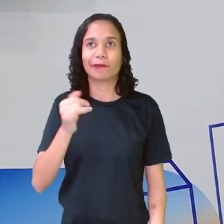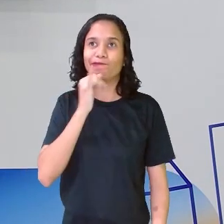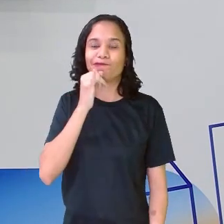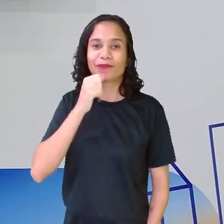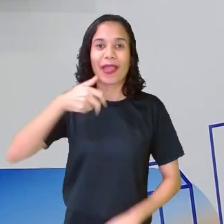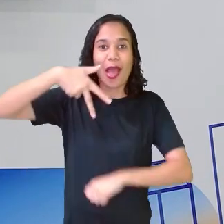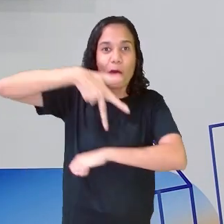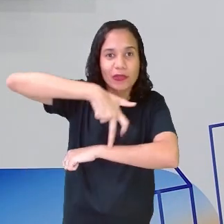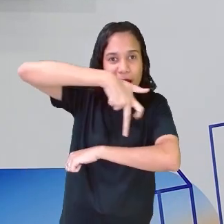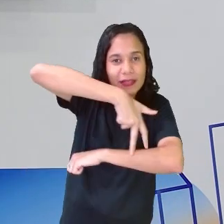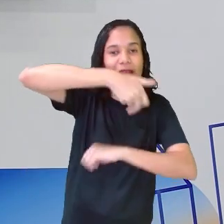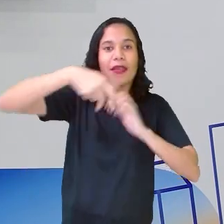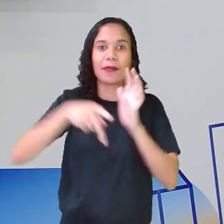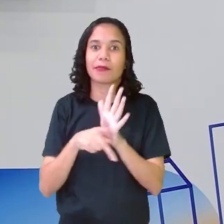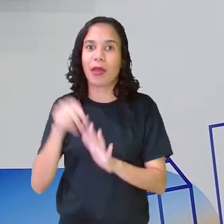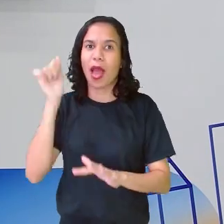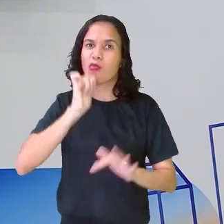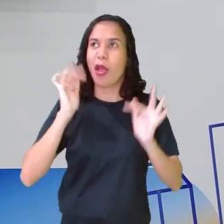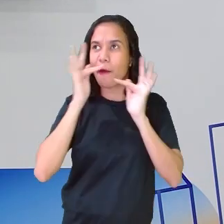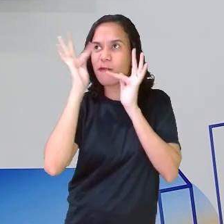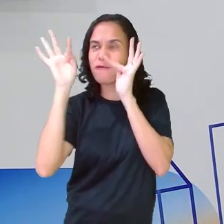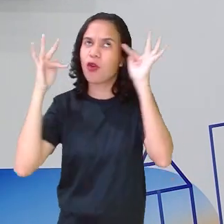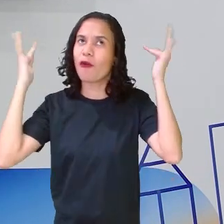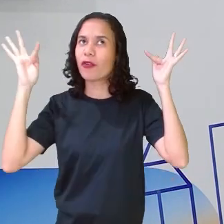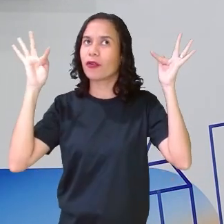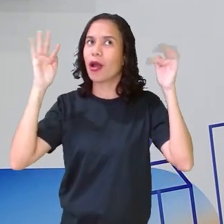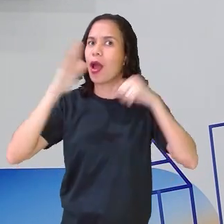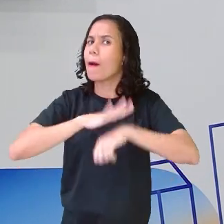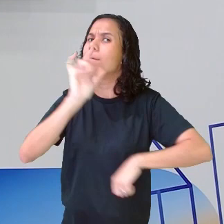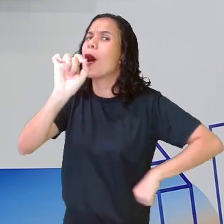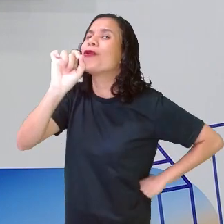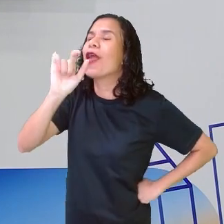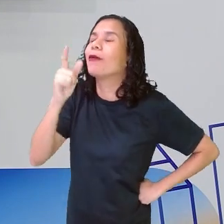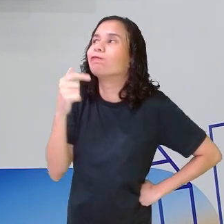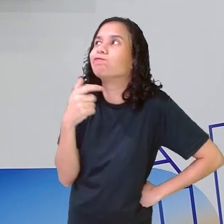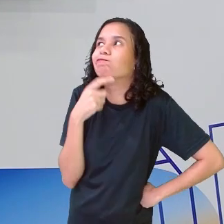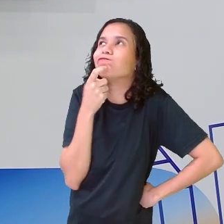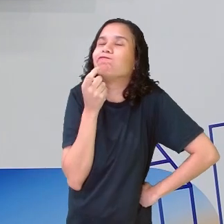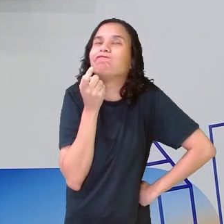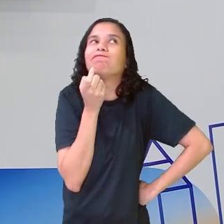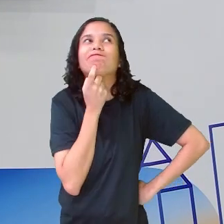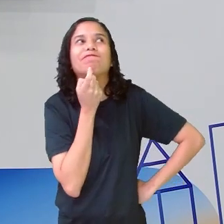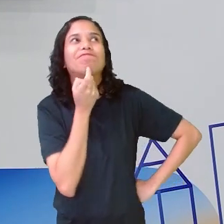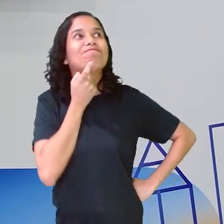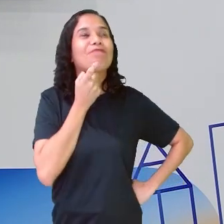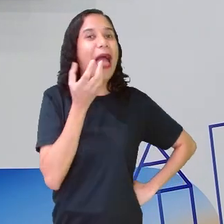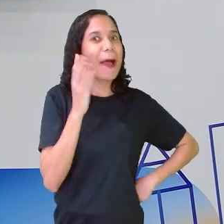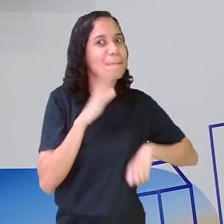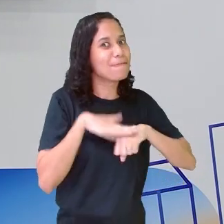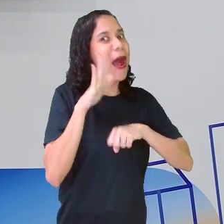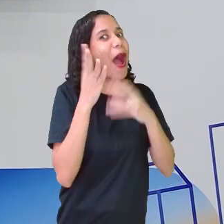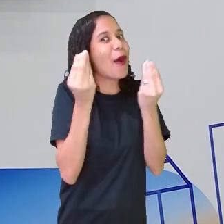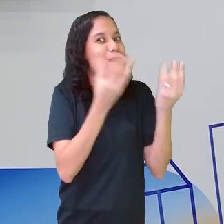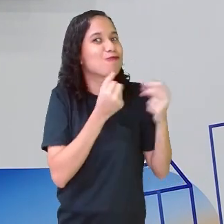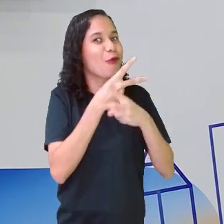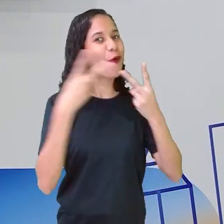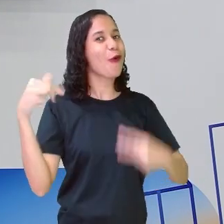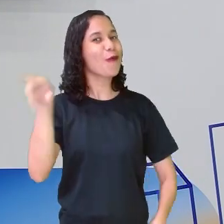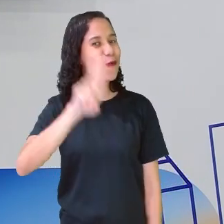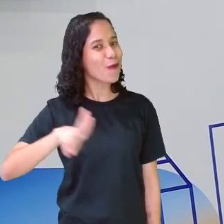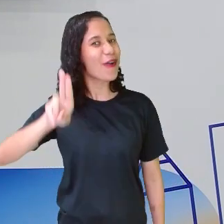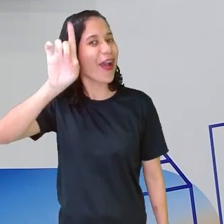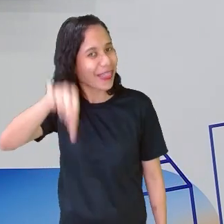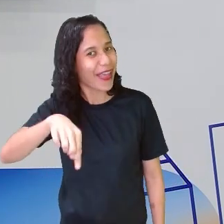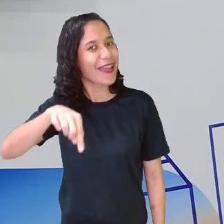Saci, Comadre Fulozinho, o que é mais? Que será mais que a gente vai falar? Tem muita coisa a ser trabalhada,